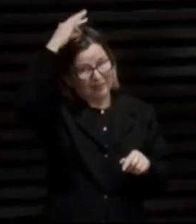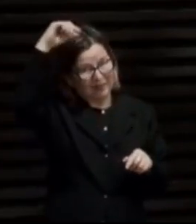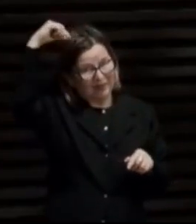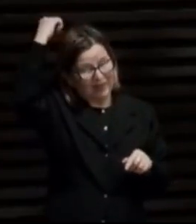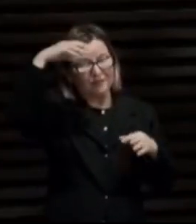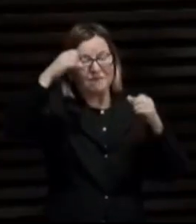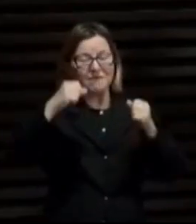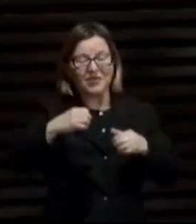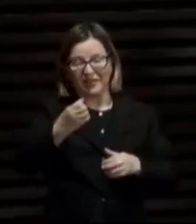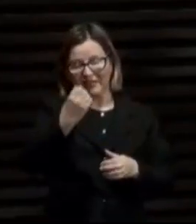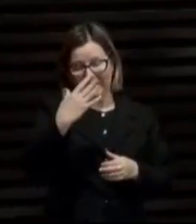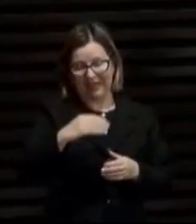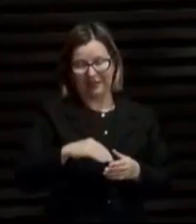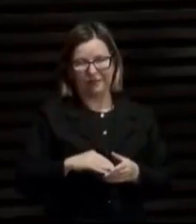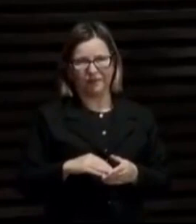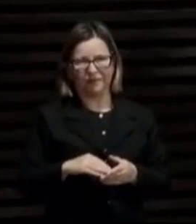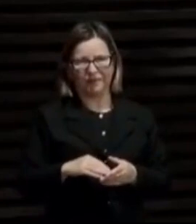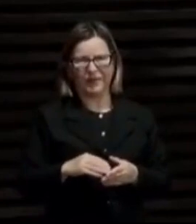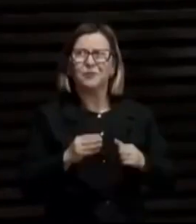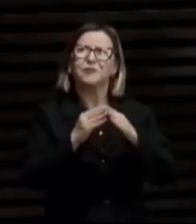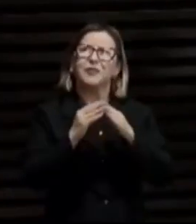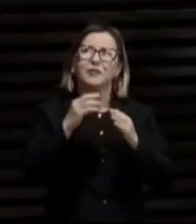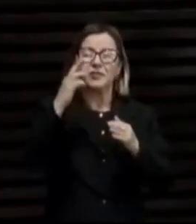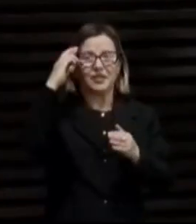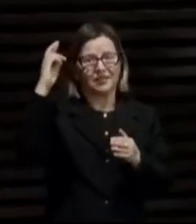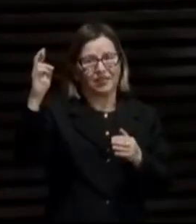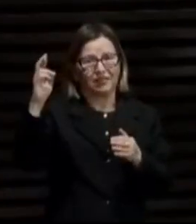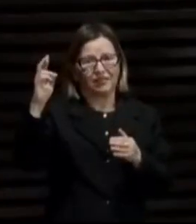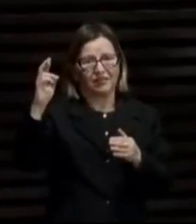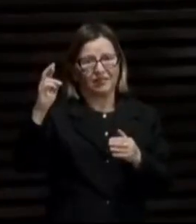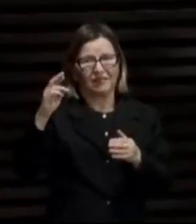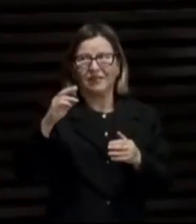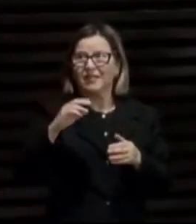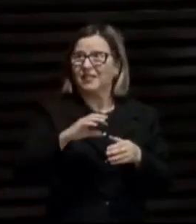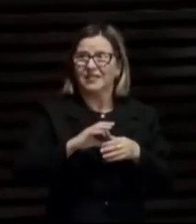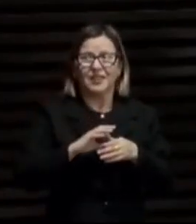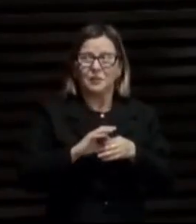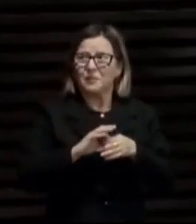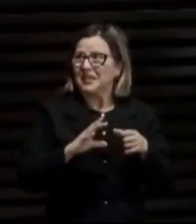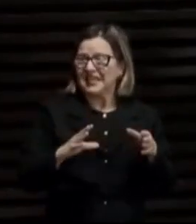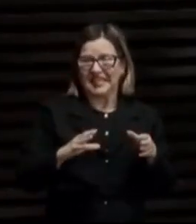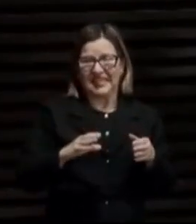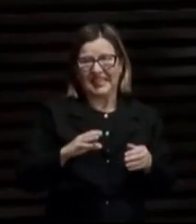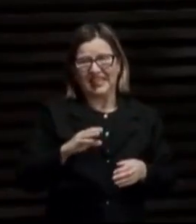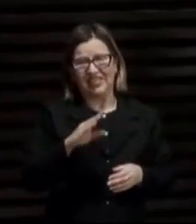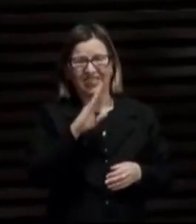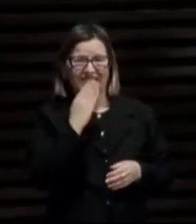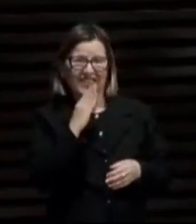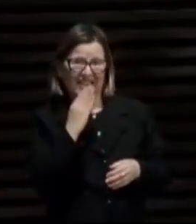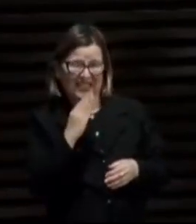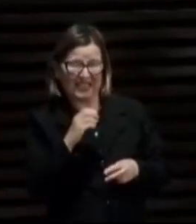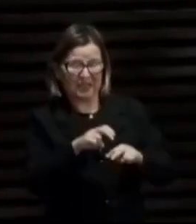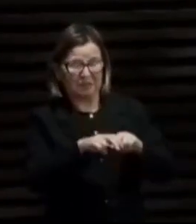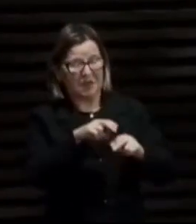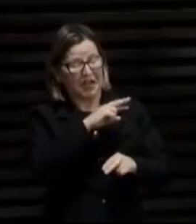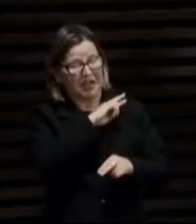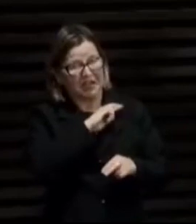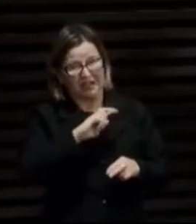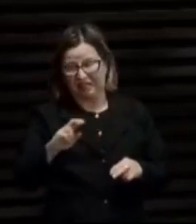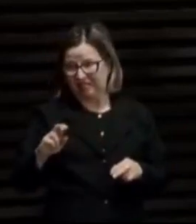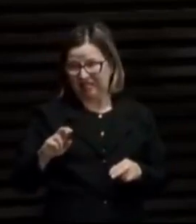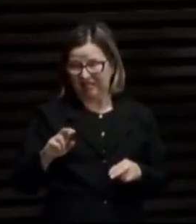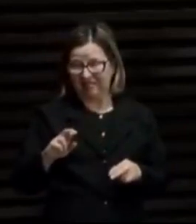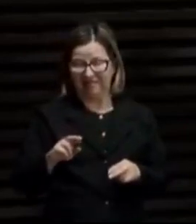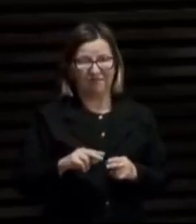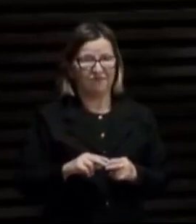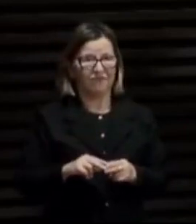Que eu não seja enganado por mim mesmo. Que eu não seja enganado pela religião. Que eu não seja enganado pelo conformismo com o mundo.